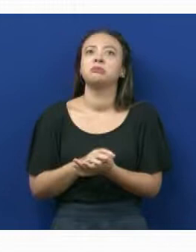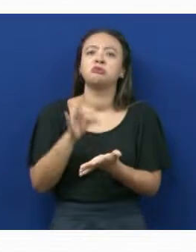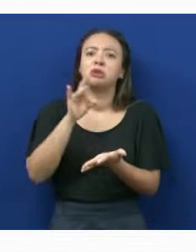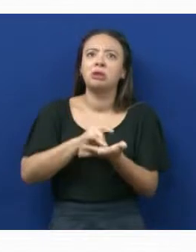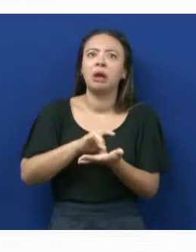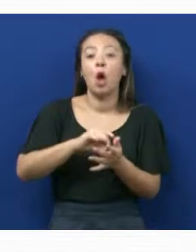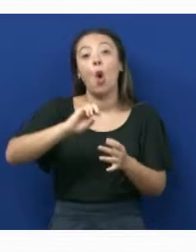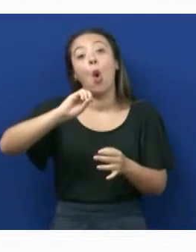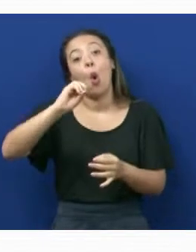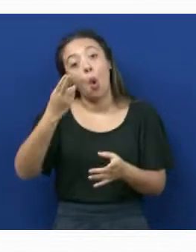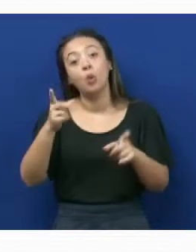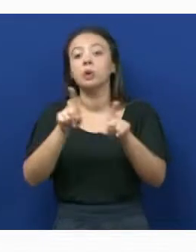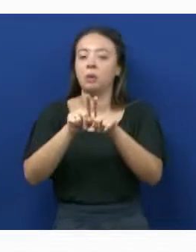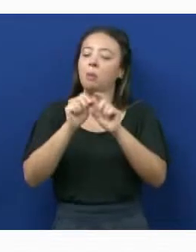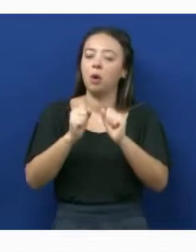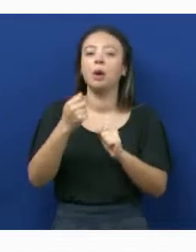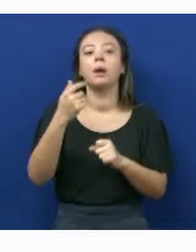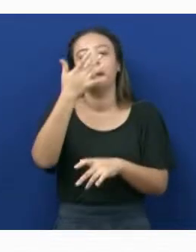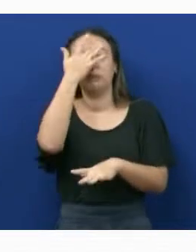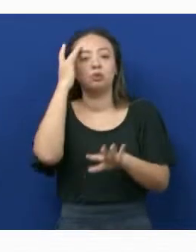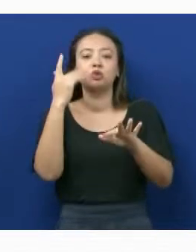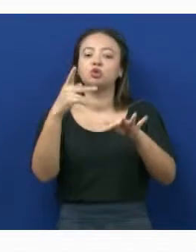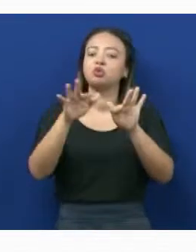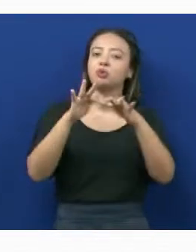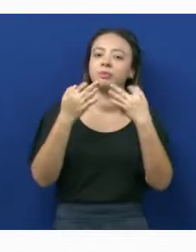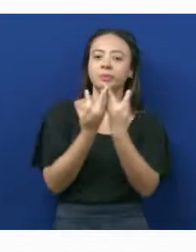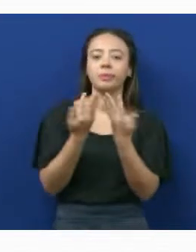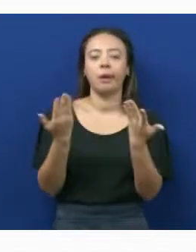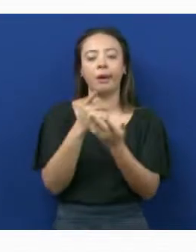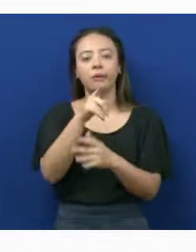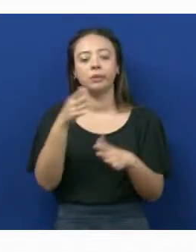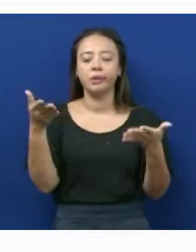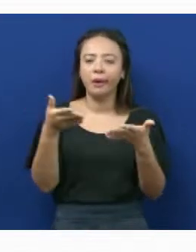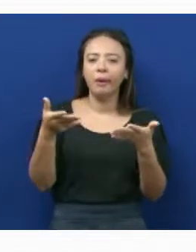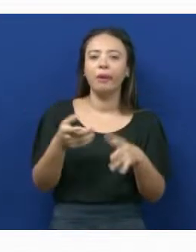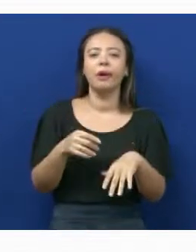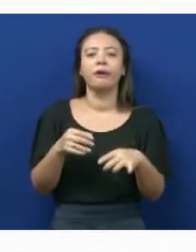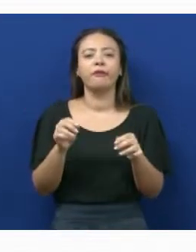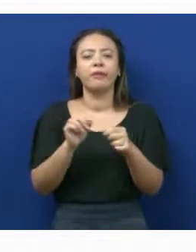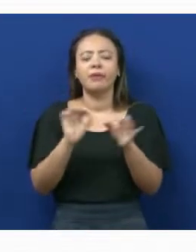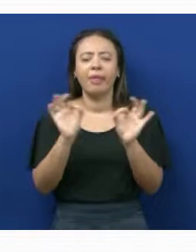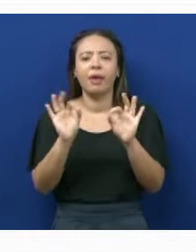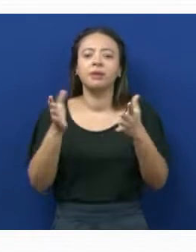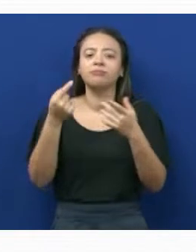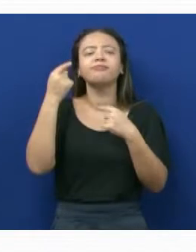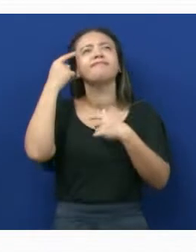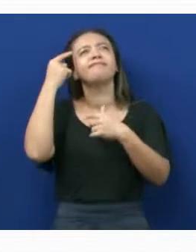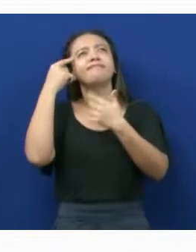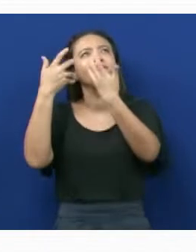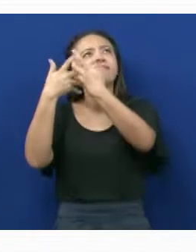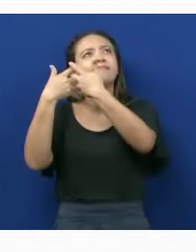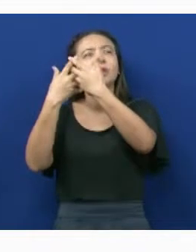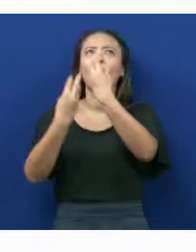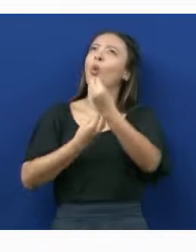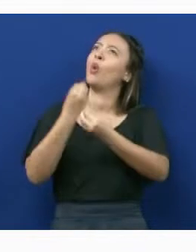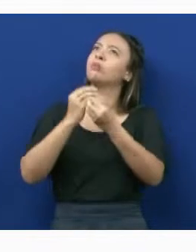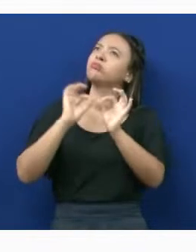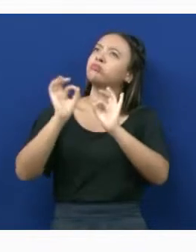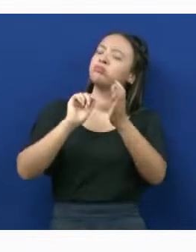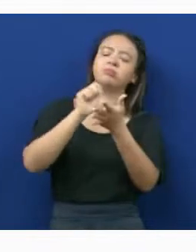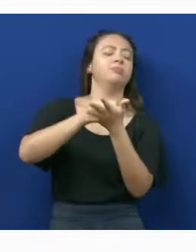sua família. Você está aí nesse momento ocioso, sentado, sem fazer nada, então vamos pensar, vamos escrever. Como é que eu vou fazer